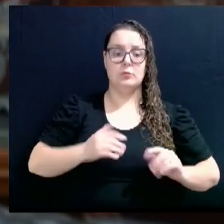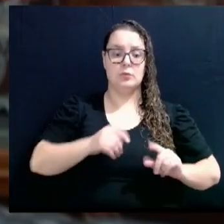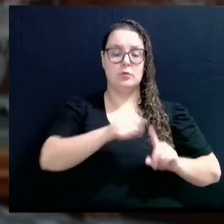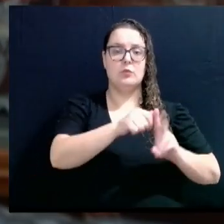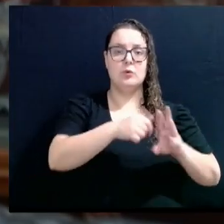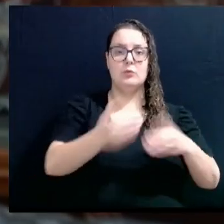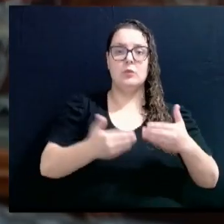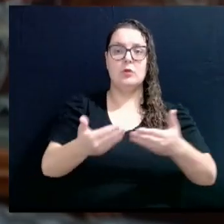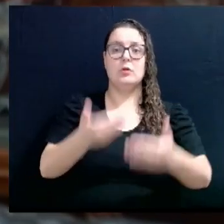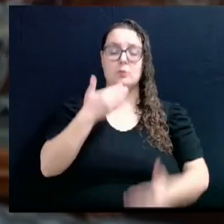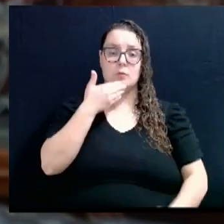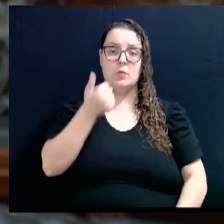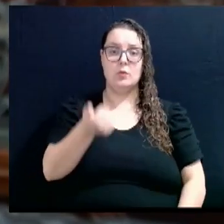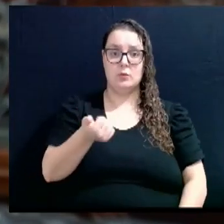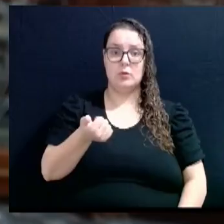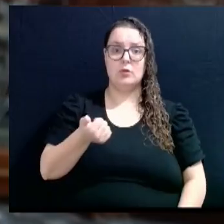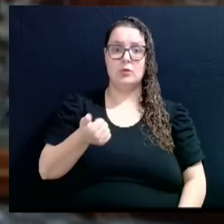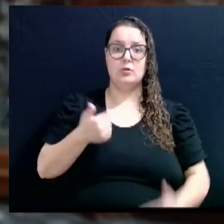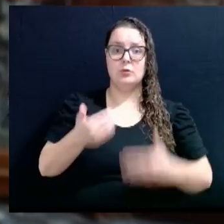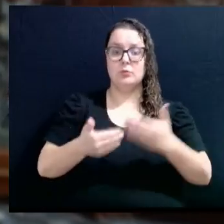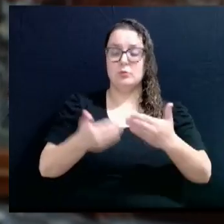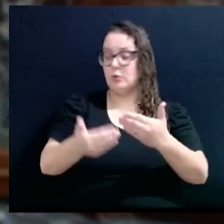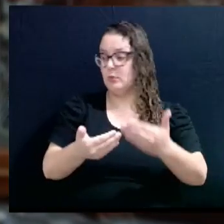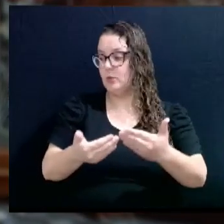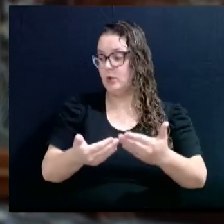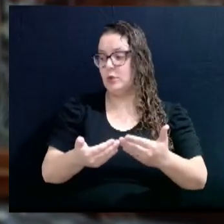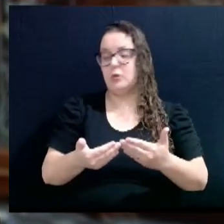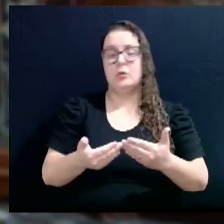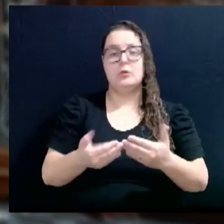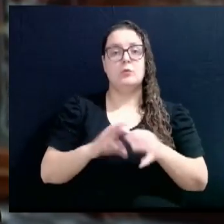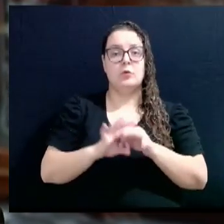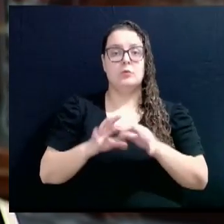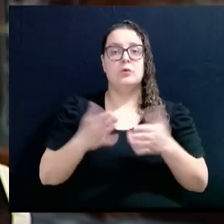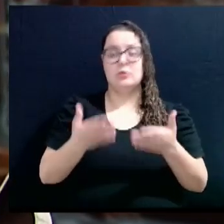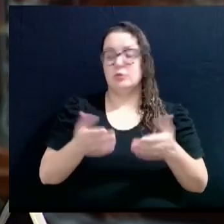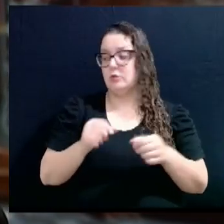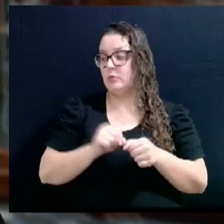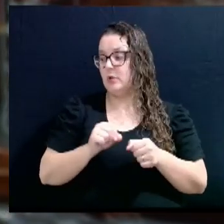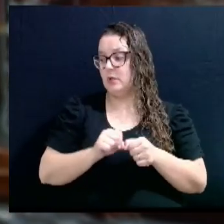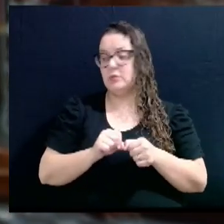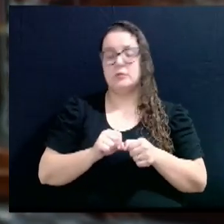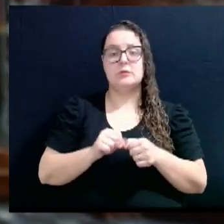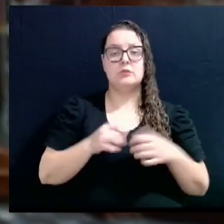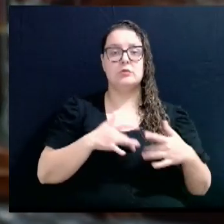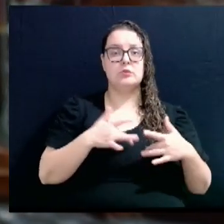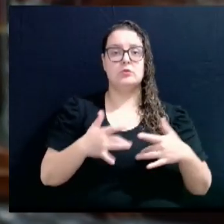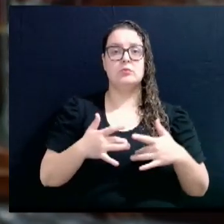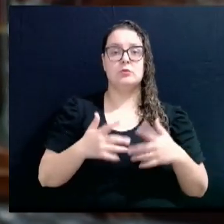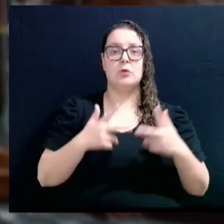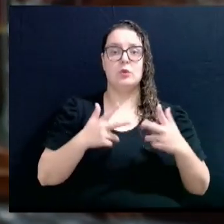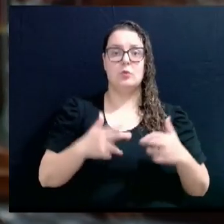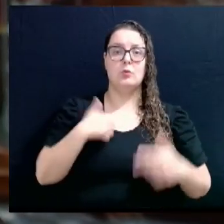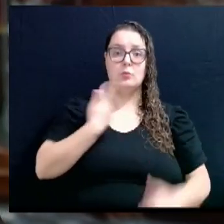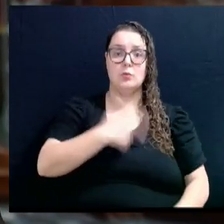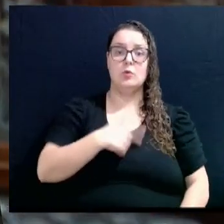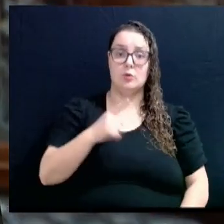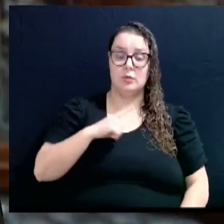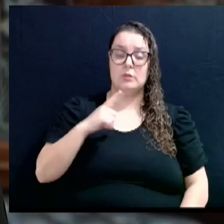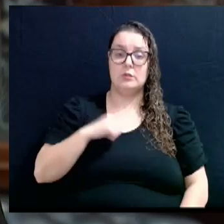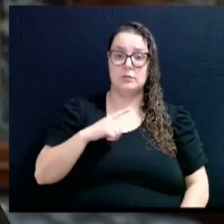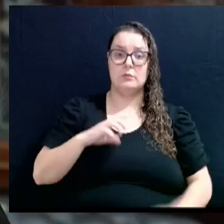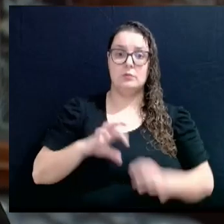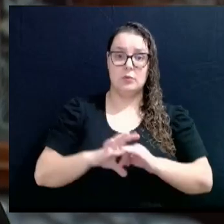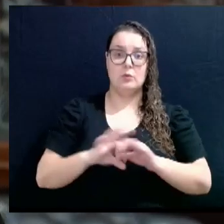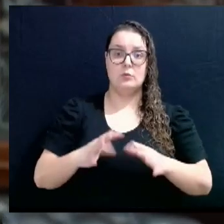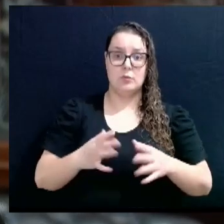do processo de planejamento permite que a gente faça essas doações à medida em que a gente tem a disponibilidade de recursos.